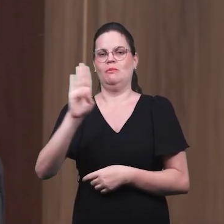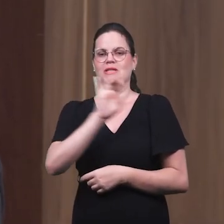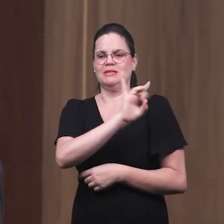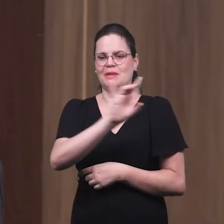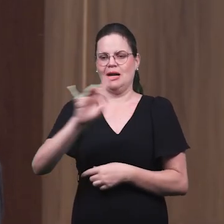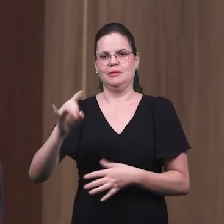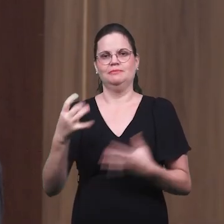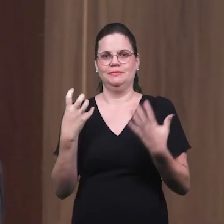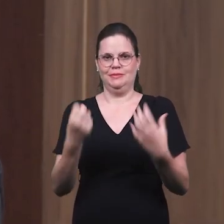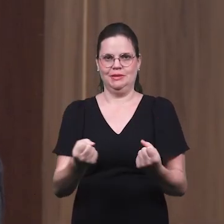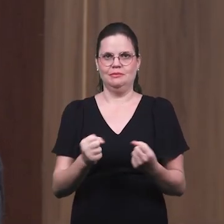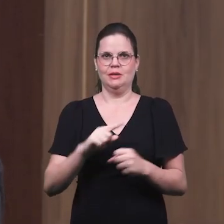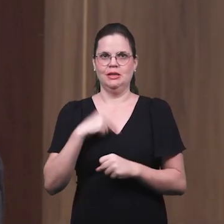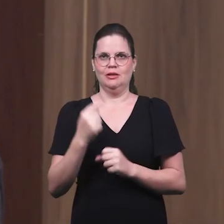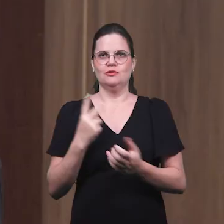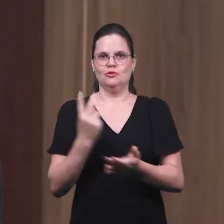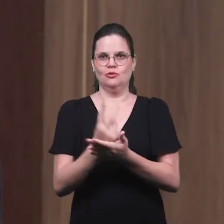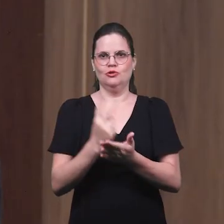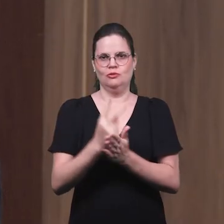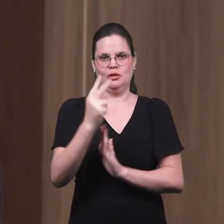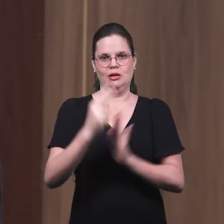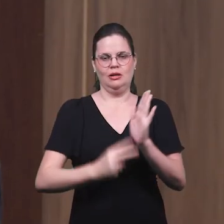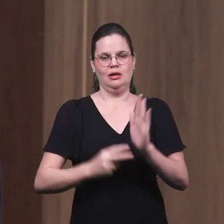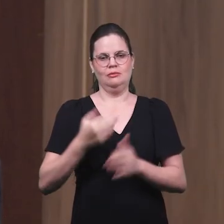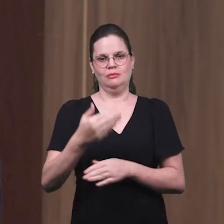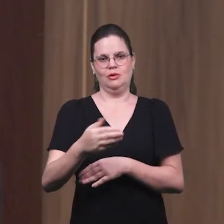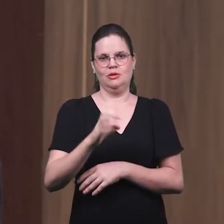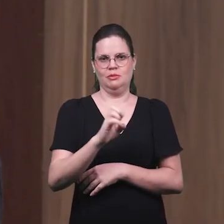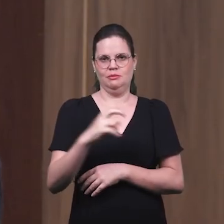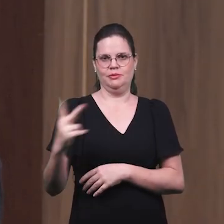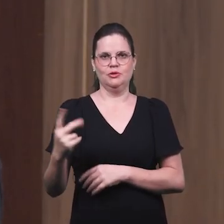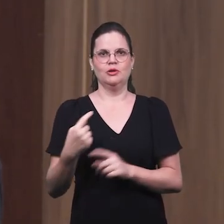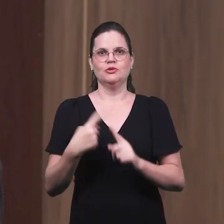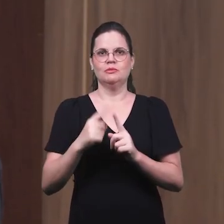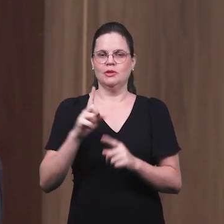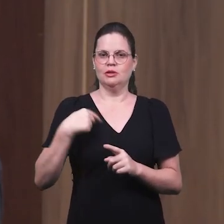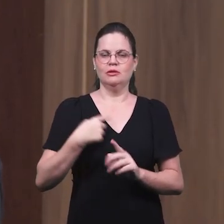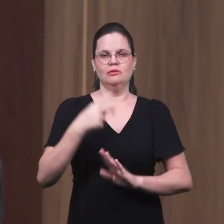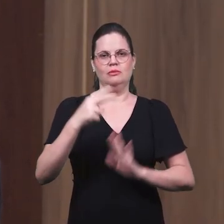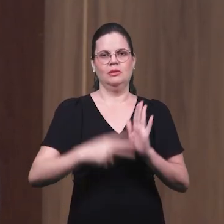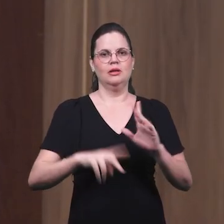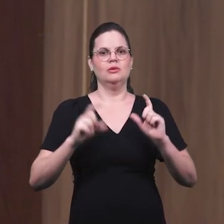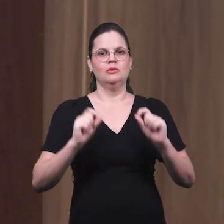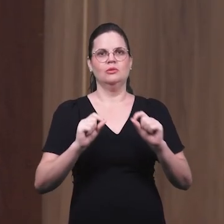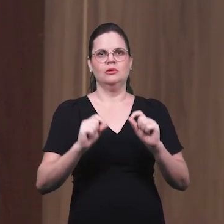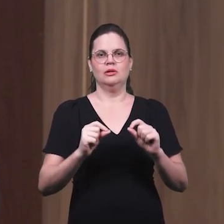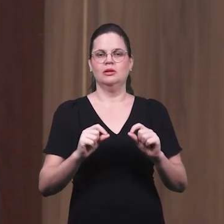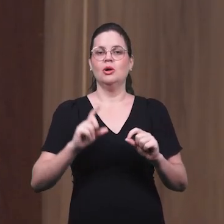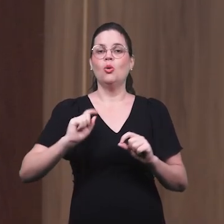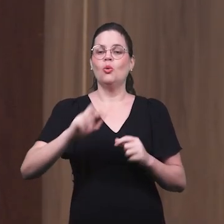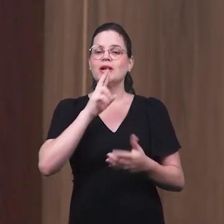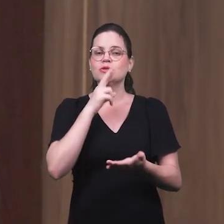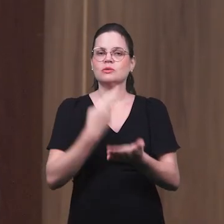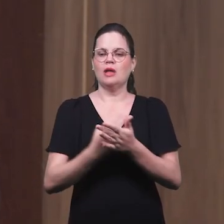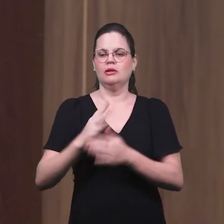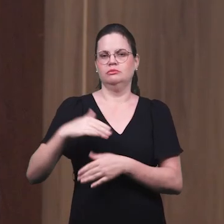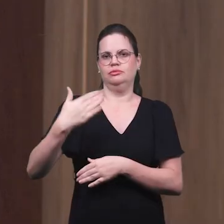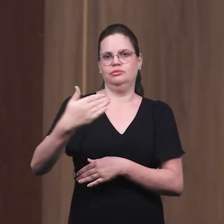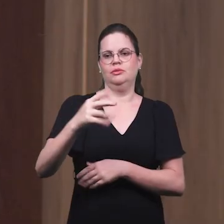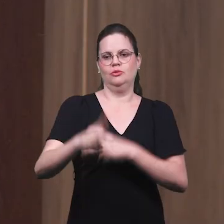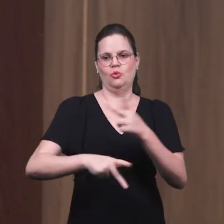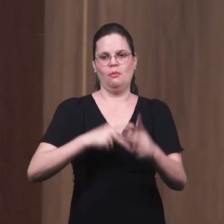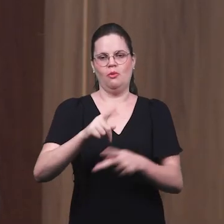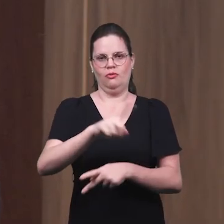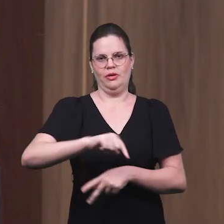E nós vamos continuar lendo no próximo episódio, porque nós vamos ver a repercussão que isso teve na vida do povo